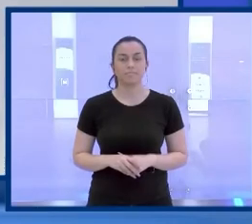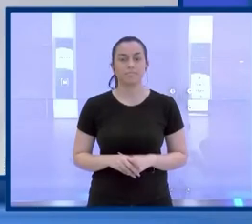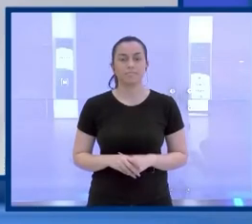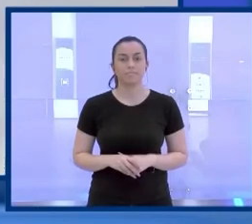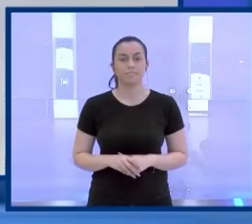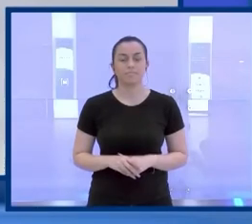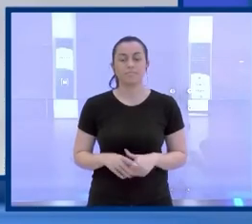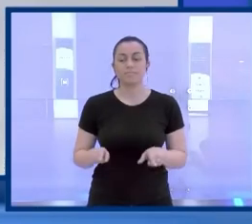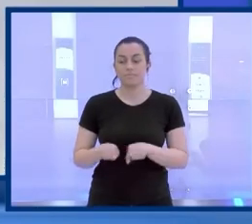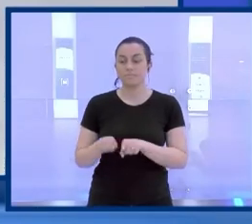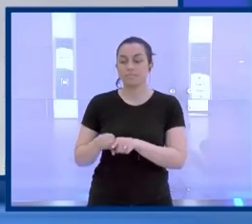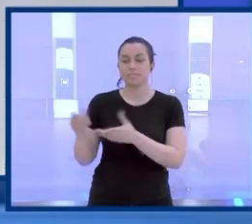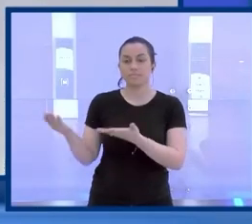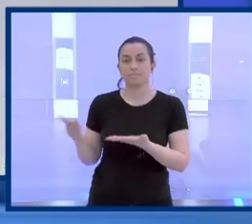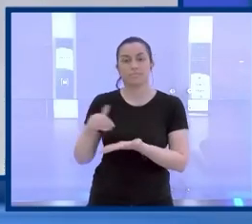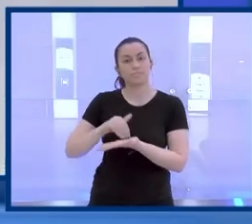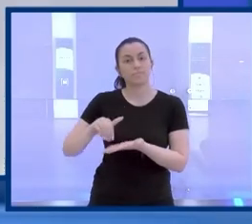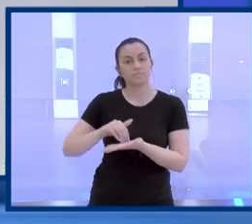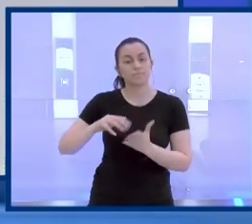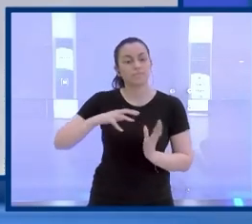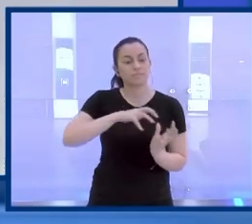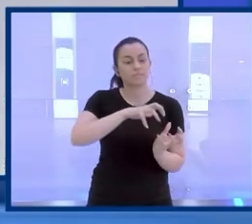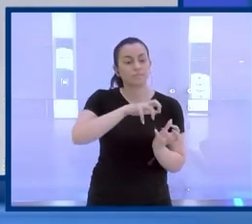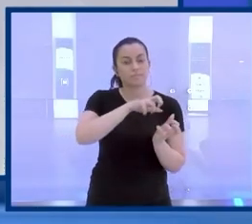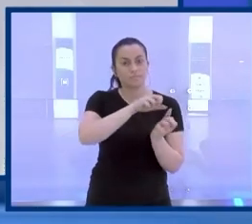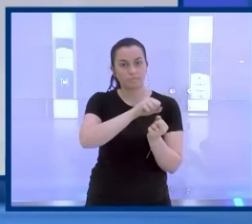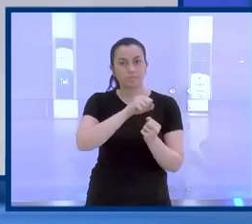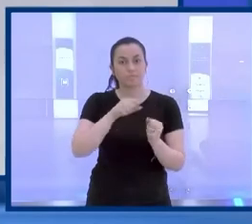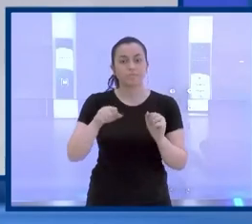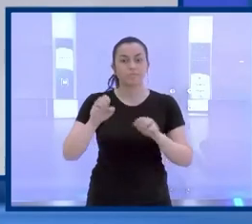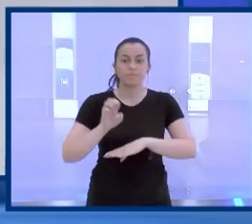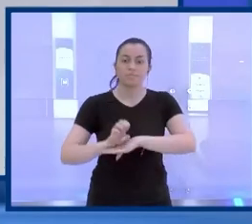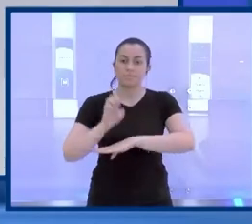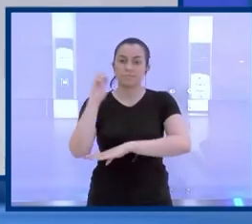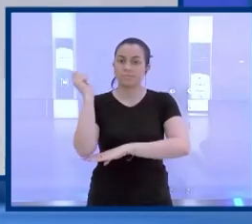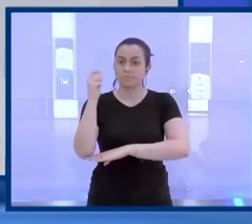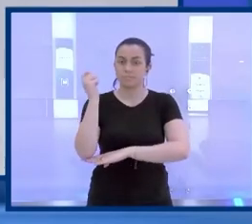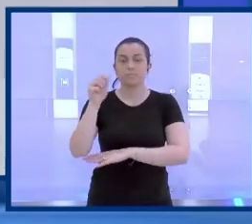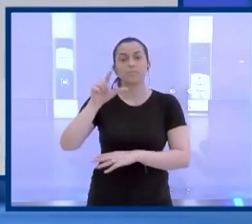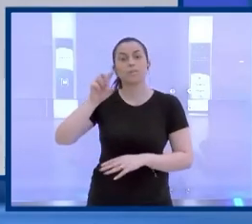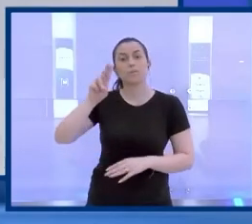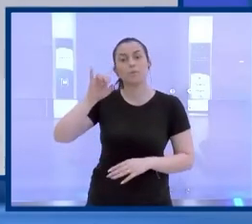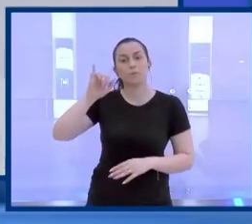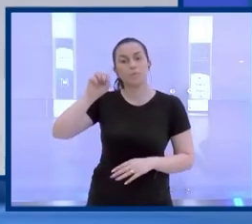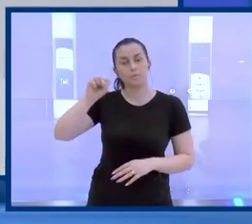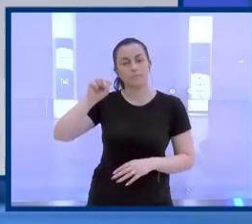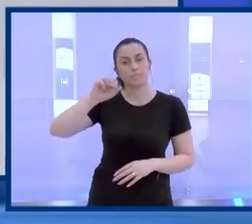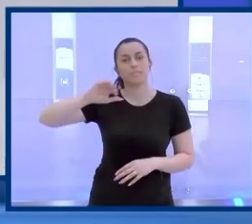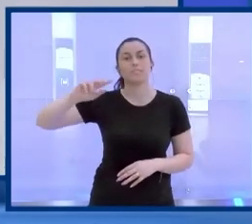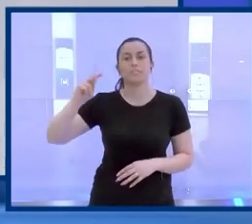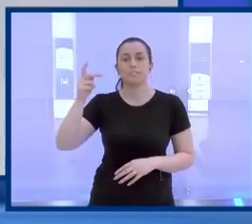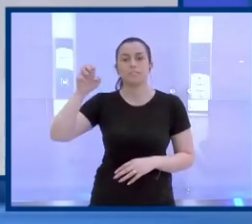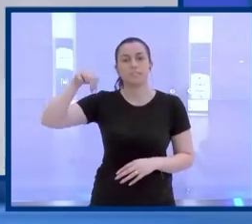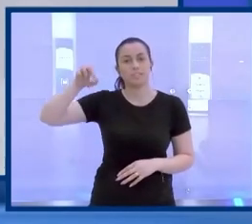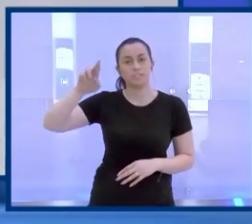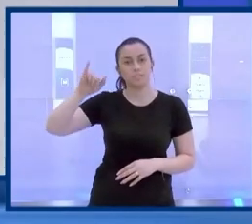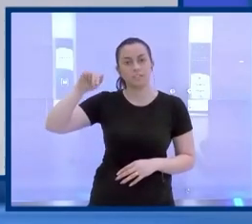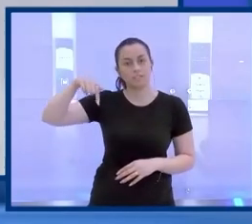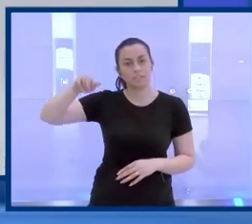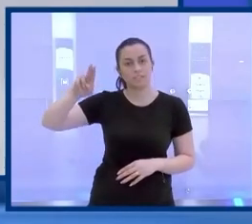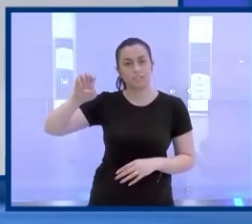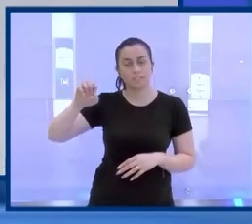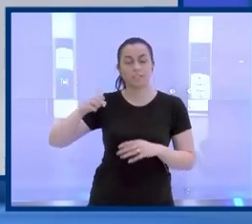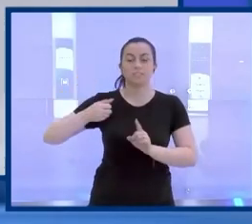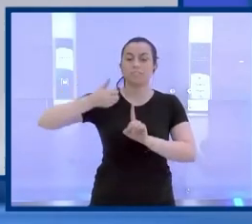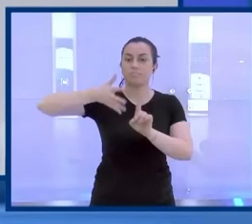Gostaria de convidar o secretário do Meio Ambiente e Infraestrutura do Estado do Rio Grande do Sul, Luiz Henrique Viana, para suas palavras e posterior batida de martelo.